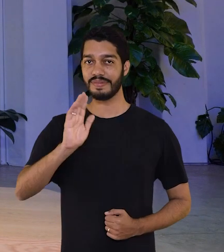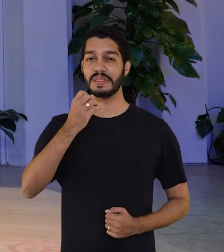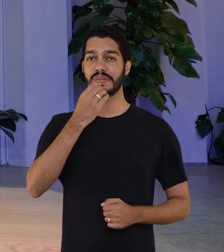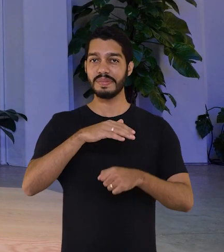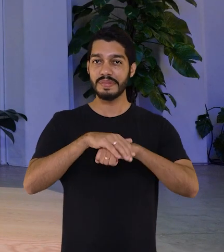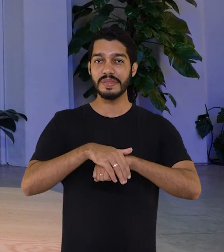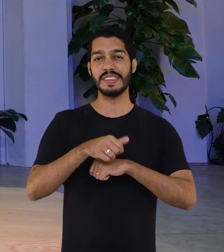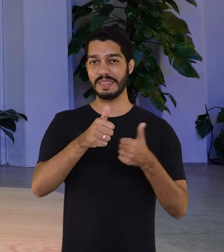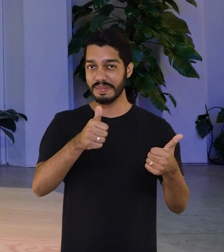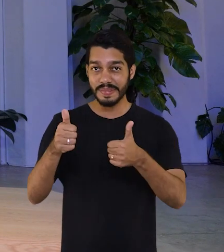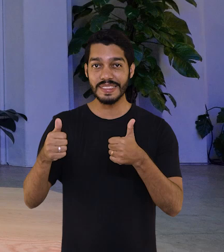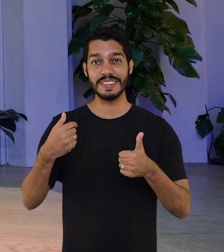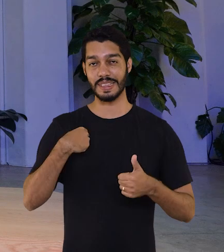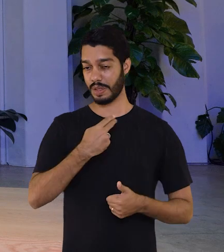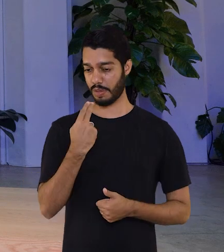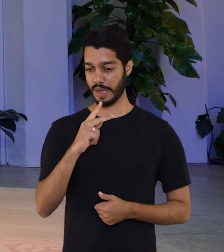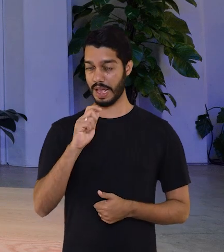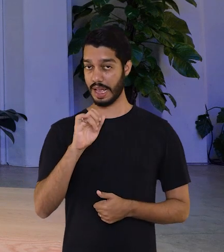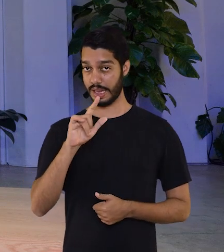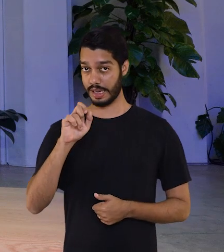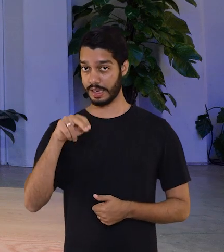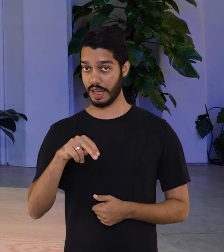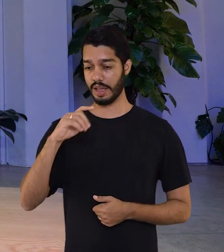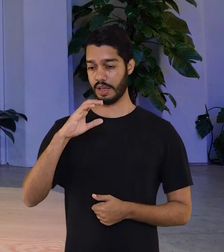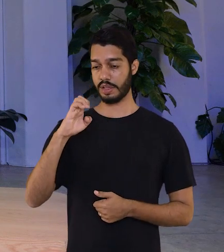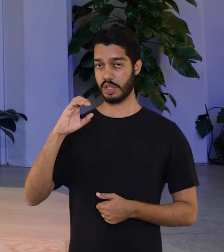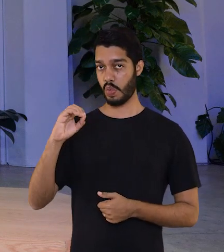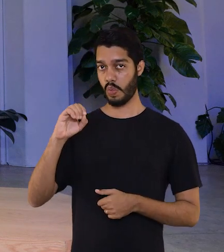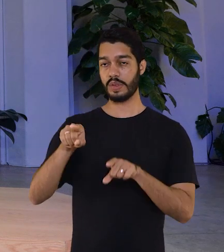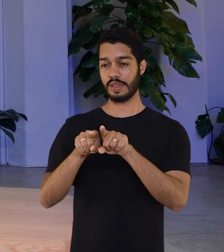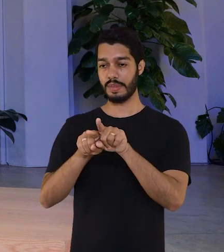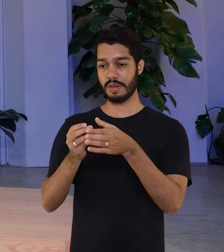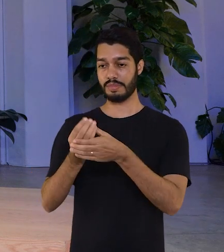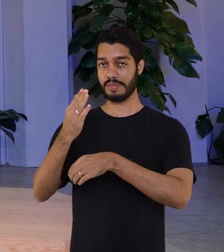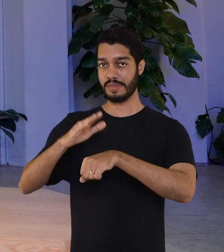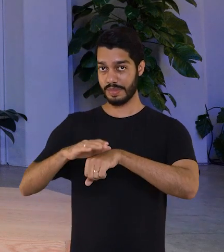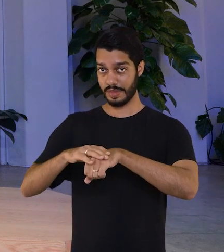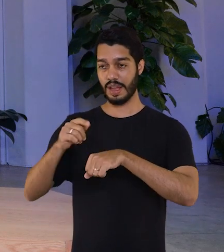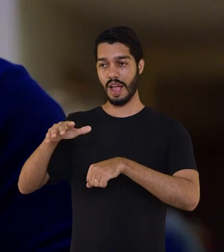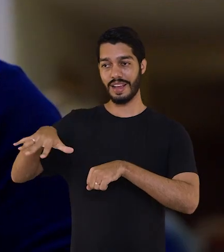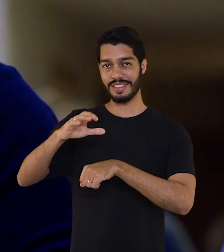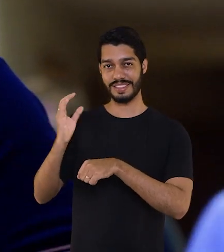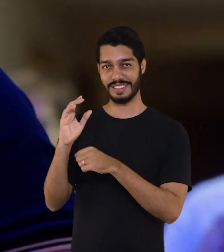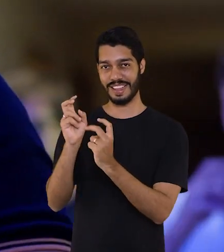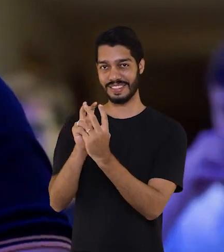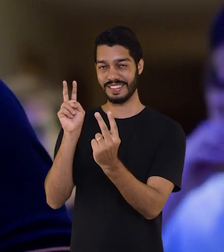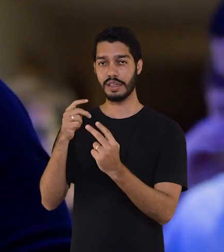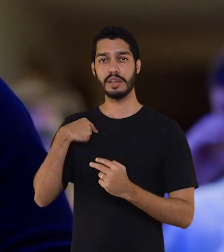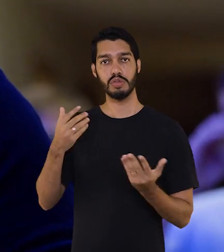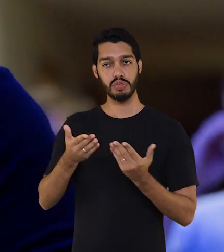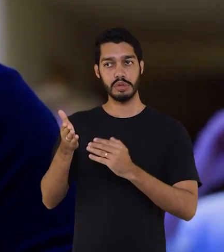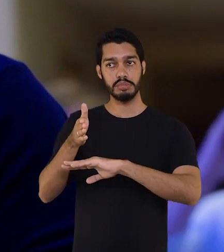Olá, tudo bem? Boa noite. Boa noite. Me chamo Kailan, sou CEO e founder de uma agência de serviços digitais e eu tenho uma pergunta para vocês. Hoje eu estou